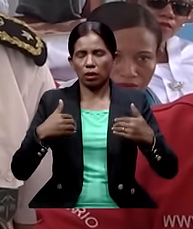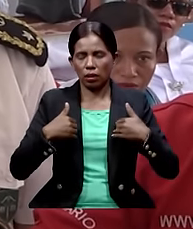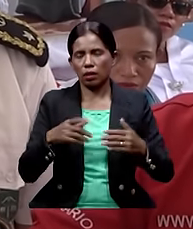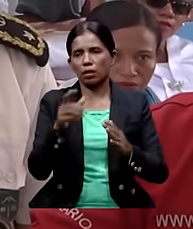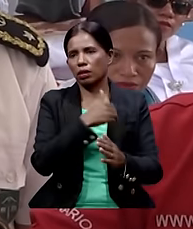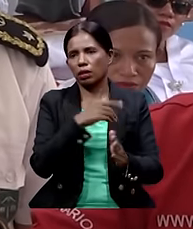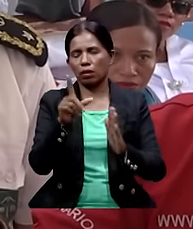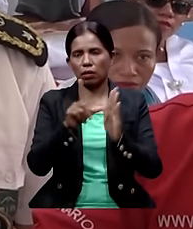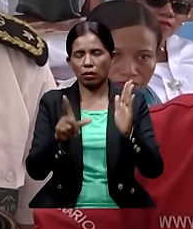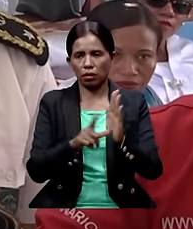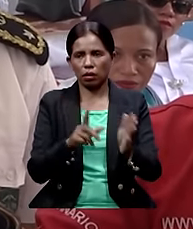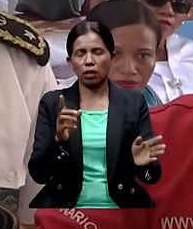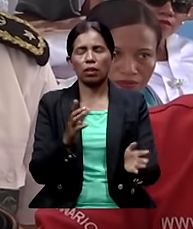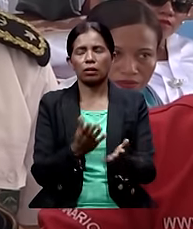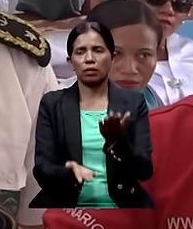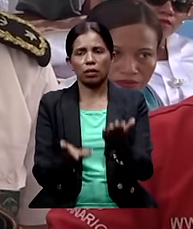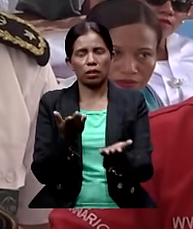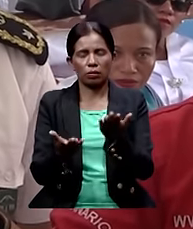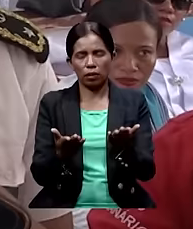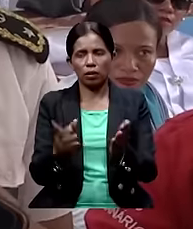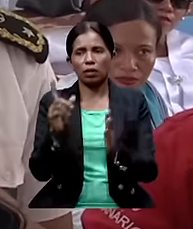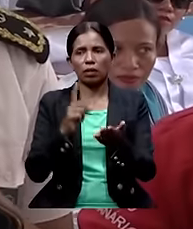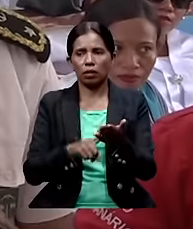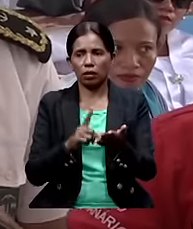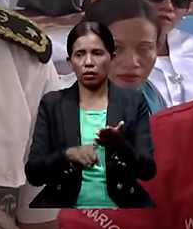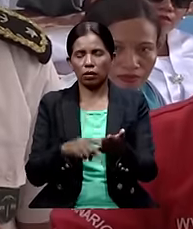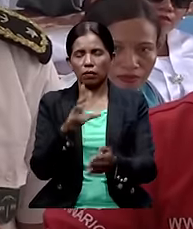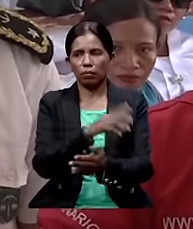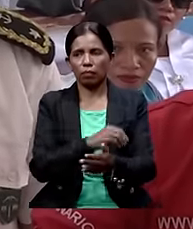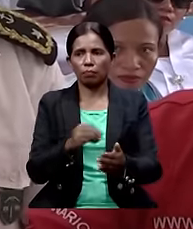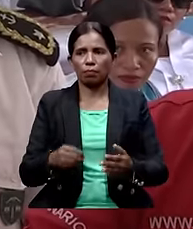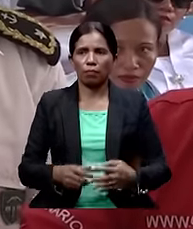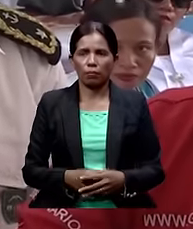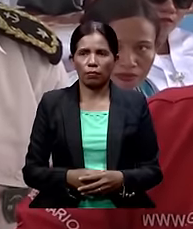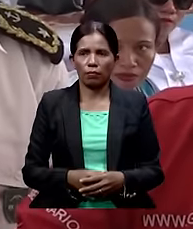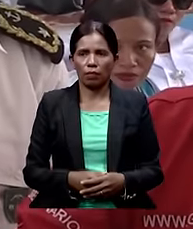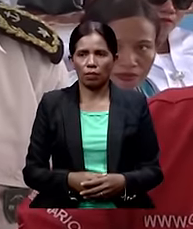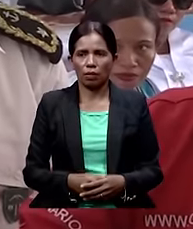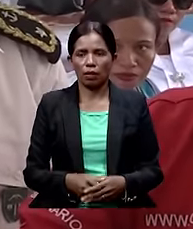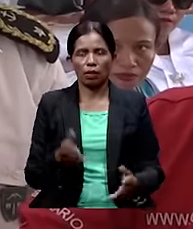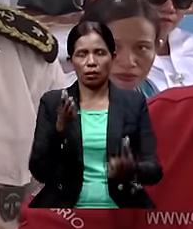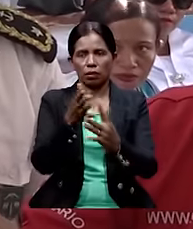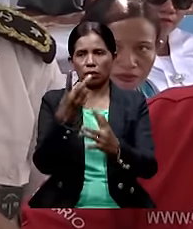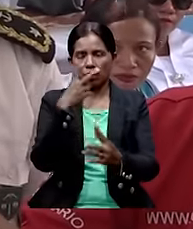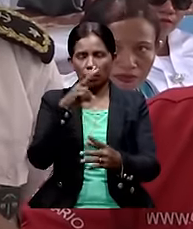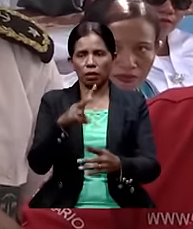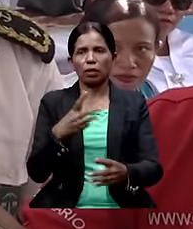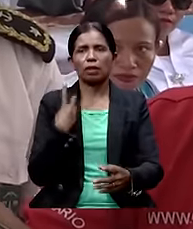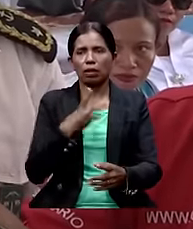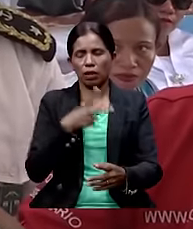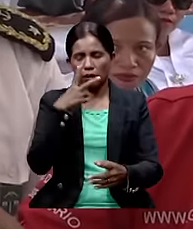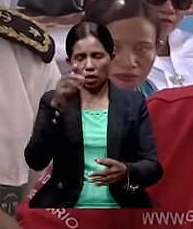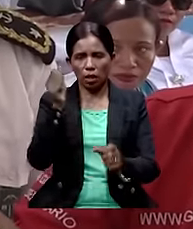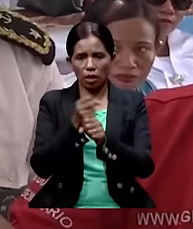Halo balanço, halo discute, bem, não sabe o que a ligeira, nem a culpabilidade, a altura, nem a culpabilidade, nem a sim, a